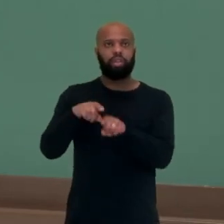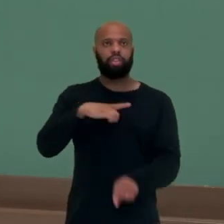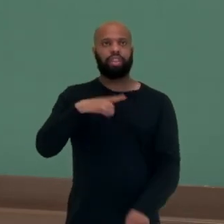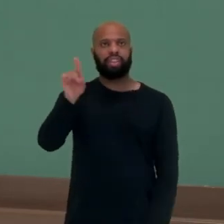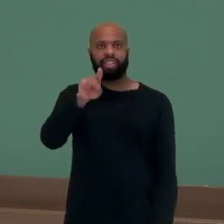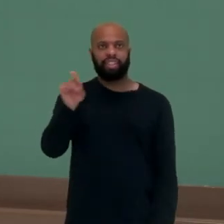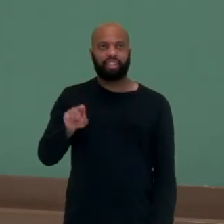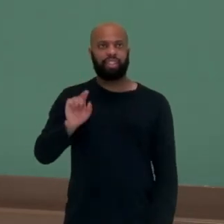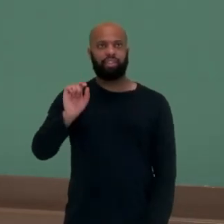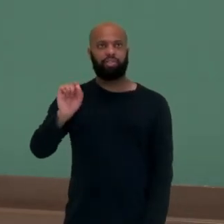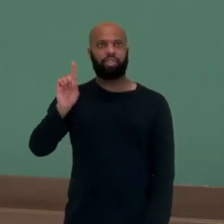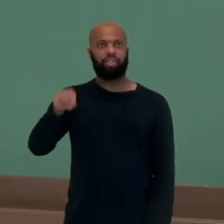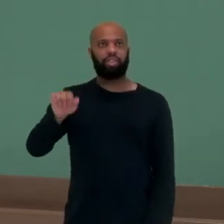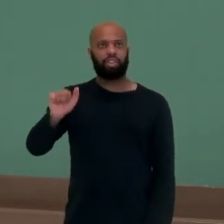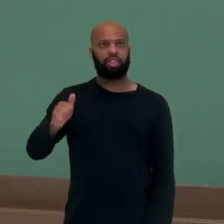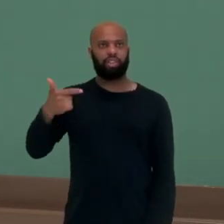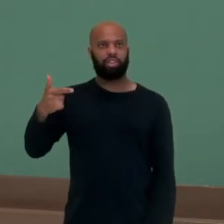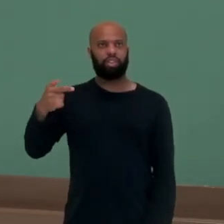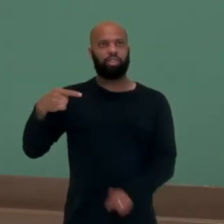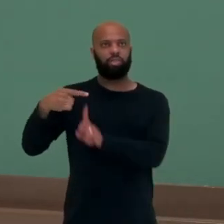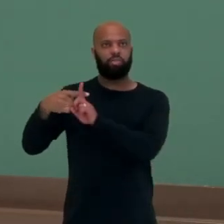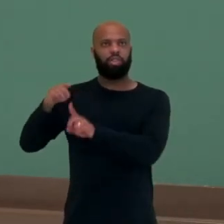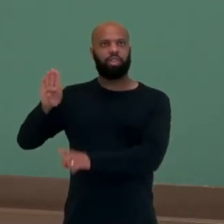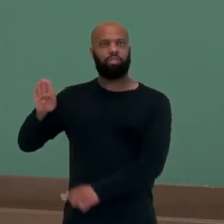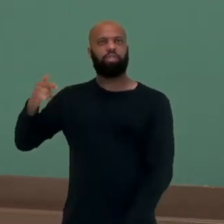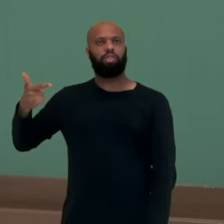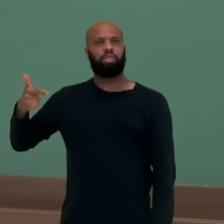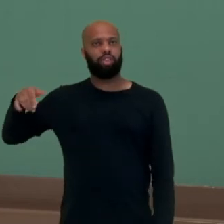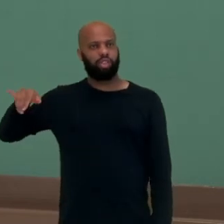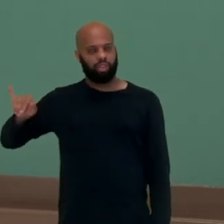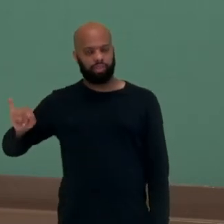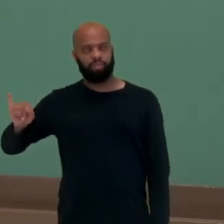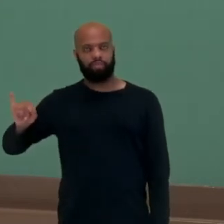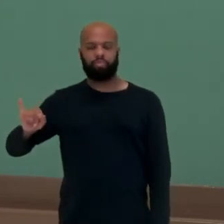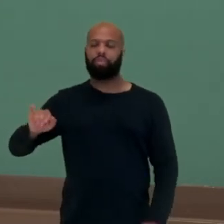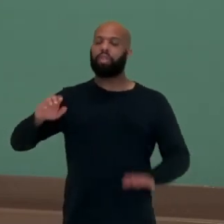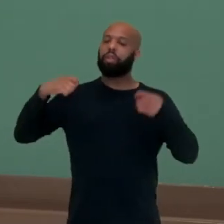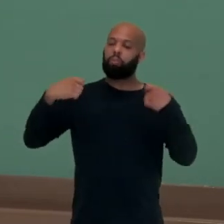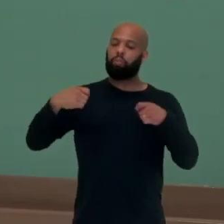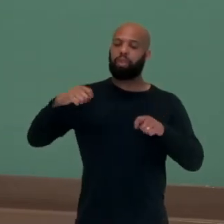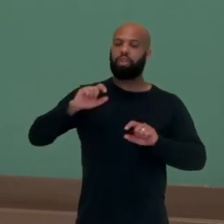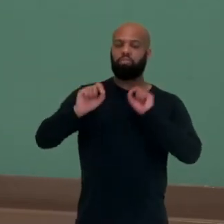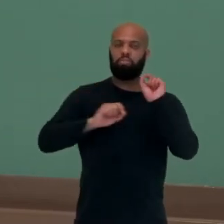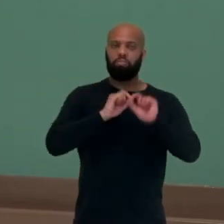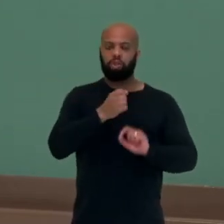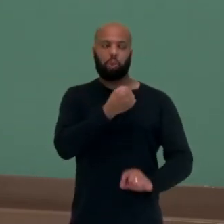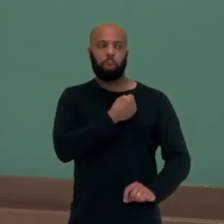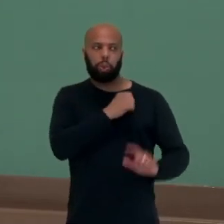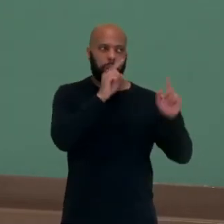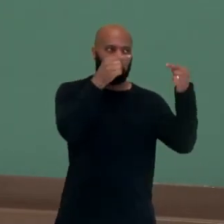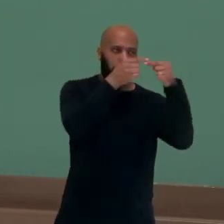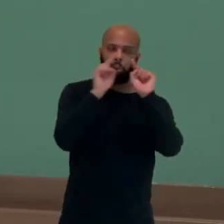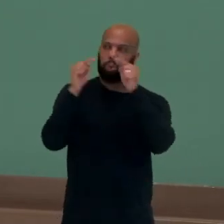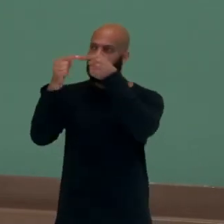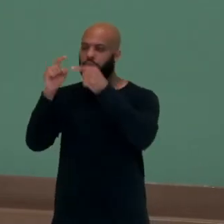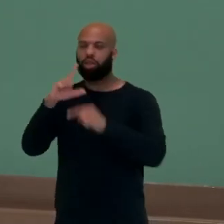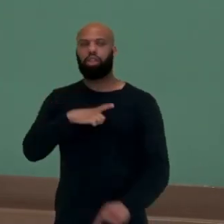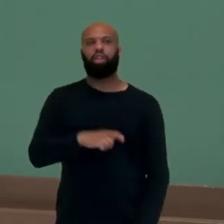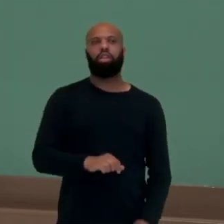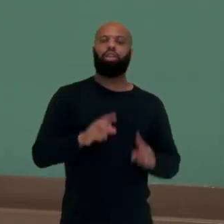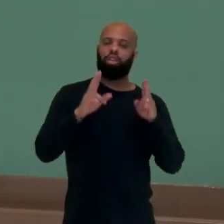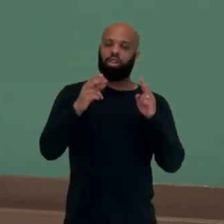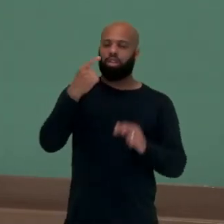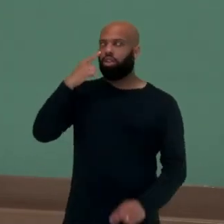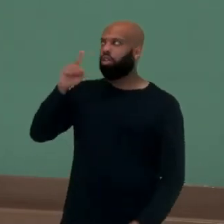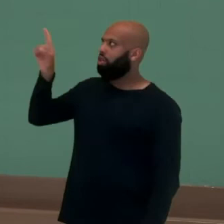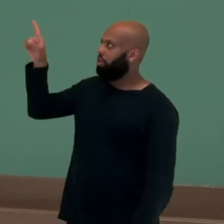BI2, teremos que o Z1 é igual a Z2, se o A1 e o A2 forem iguais, o B1 e B2 também